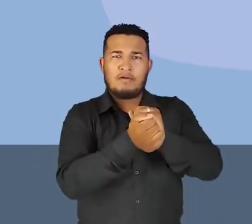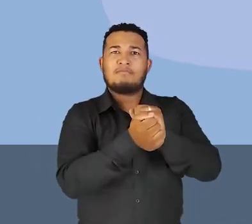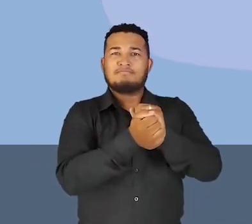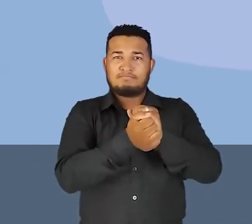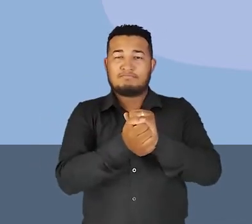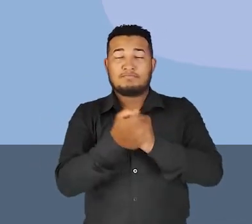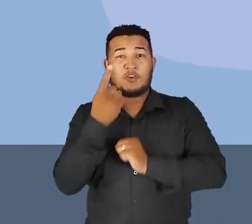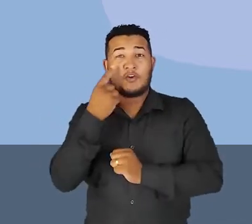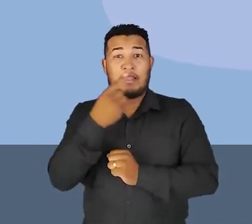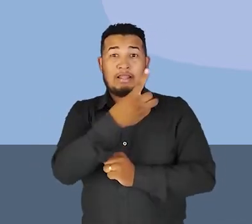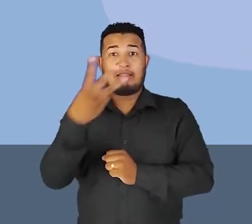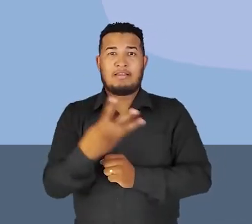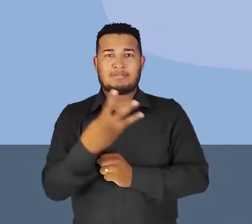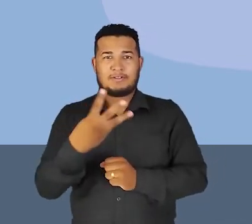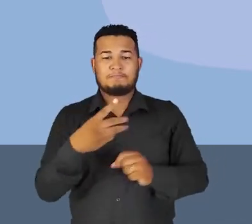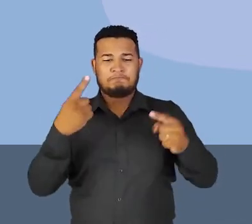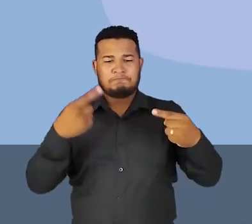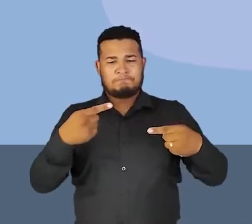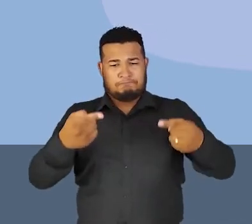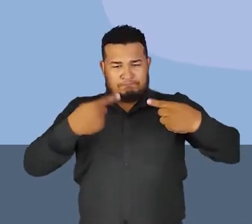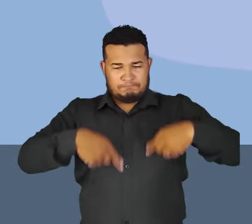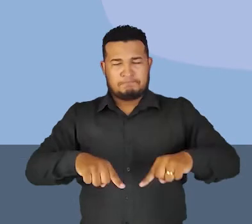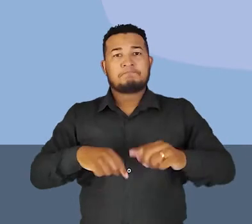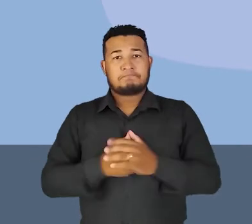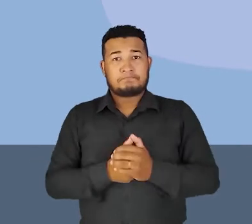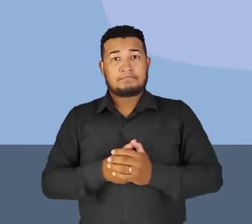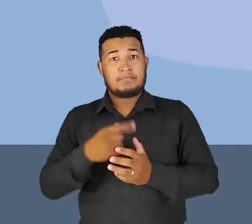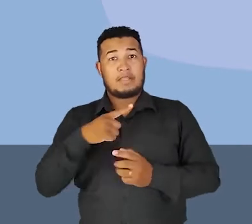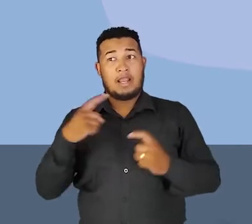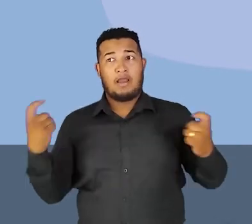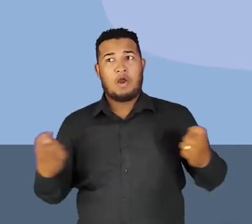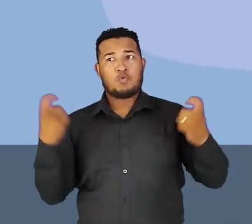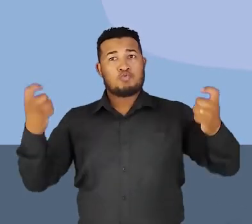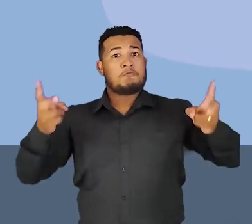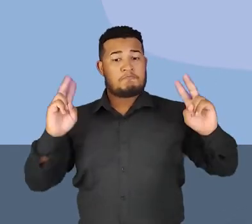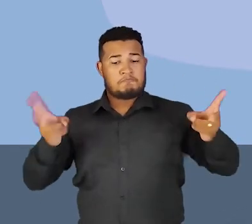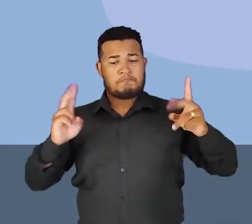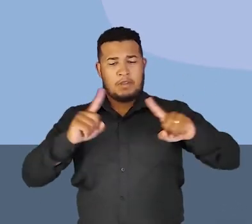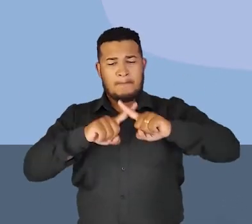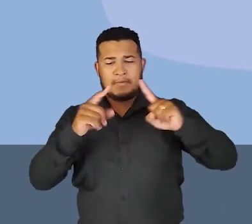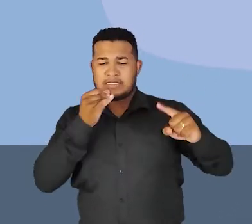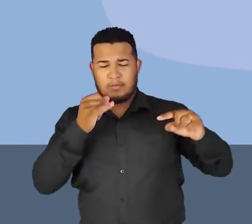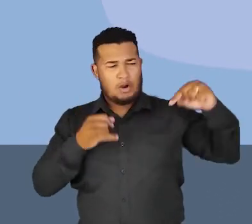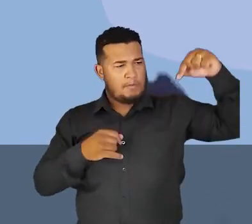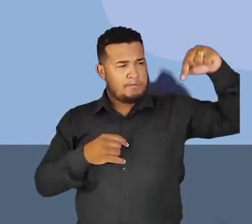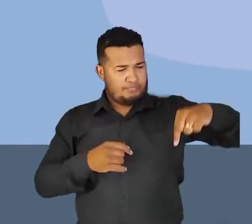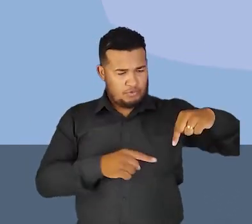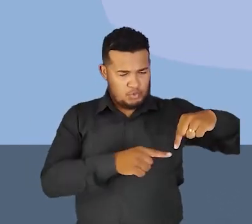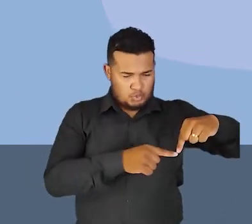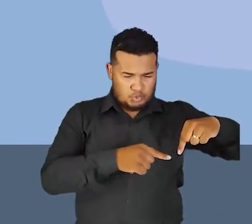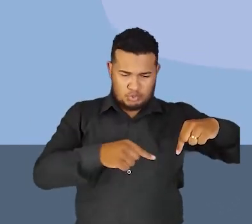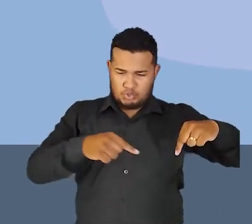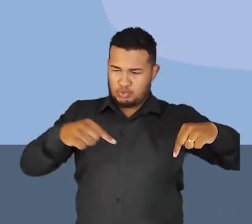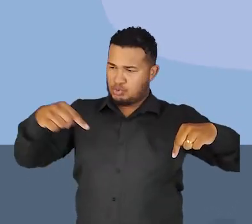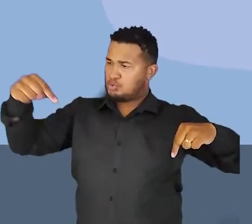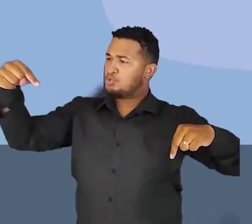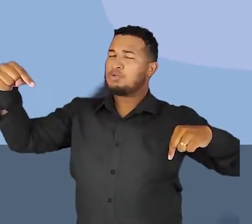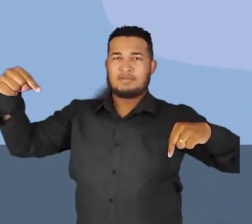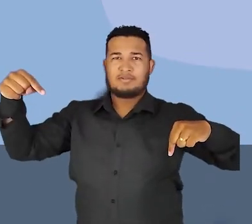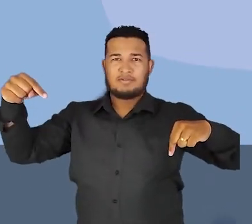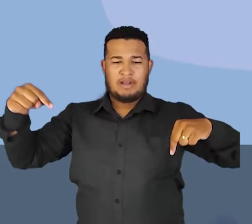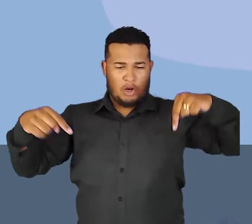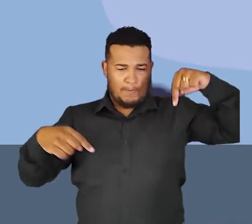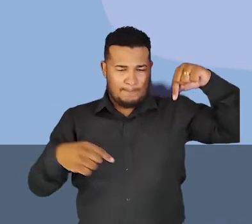terceiro caso. Observe, nós mantivemos as alturas, mas a inclinação agora da rampa diminuiu. Quando